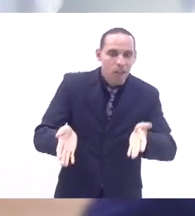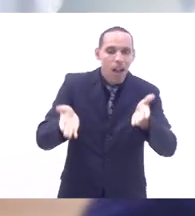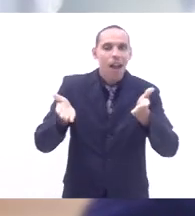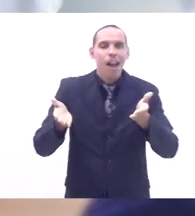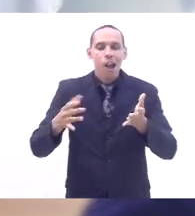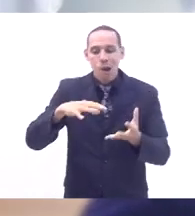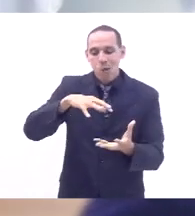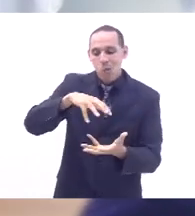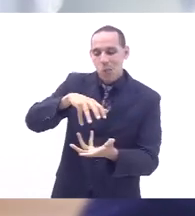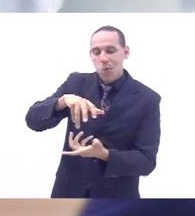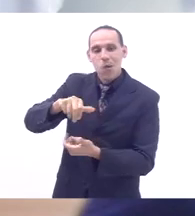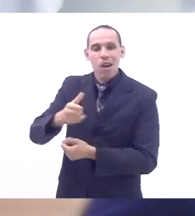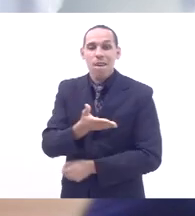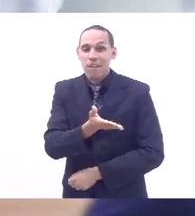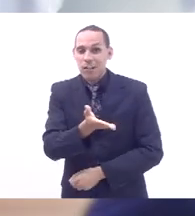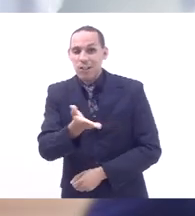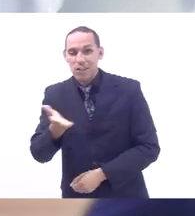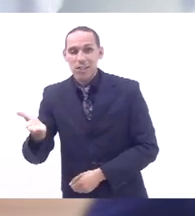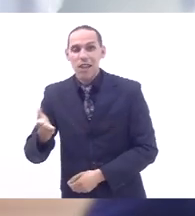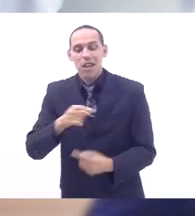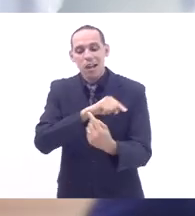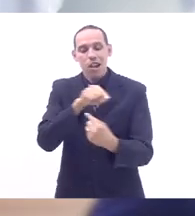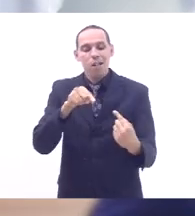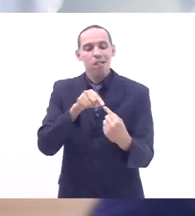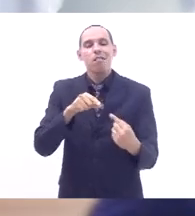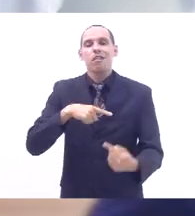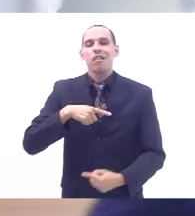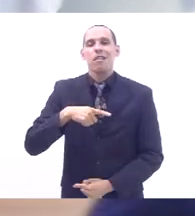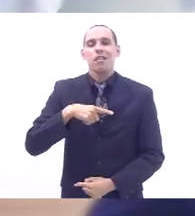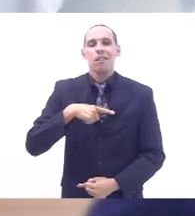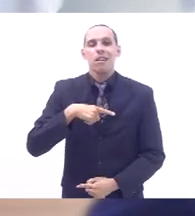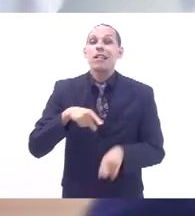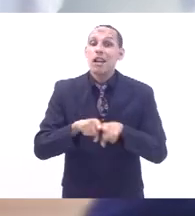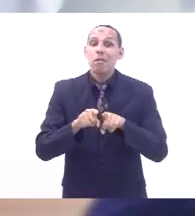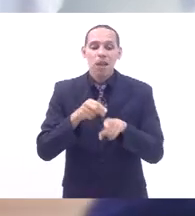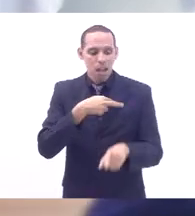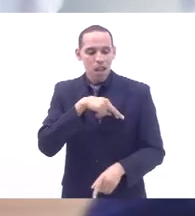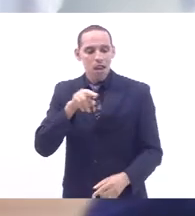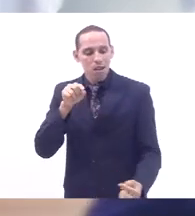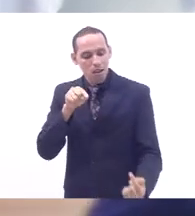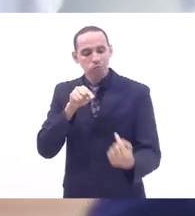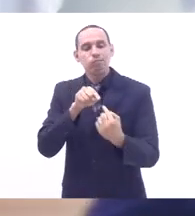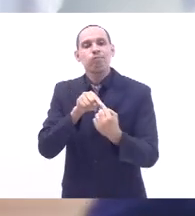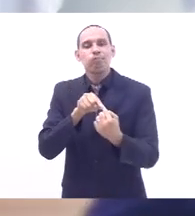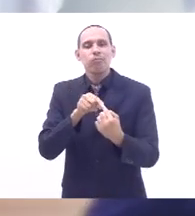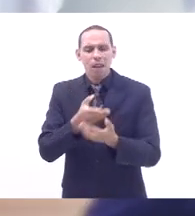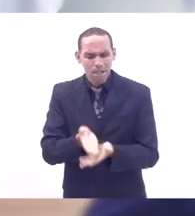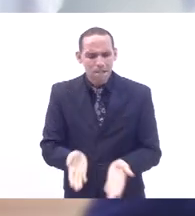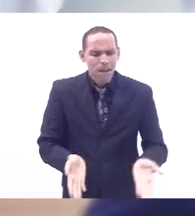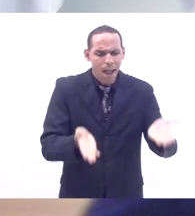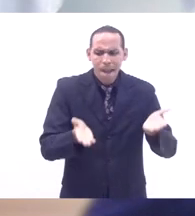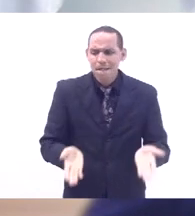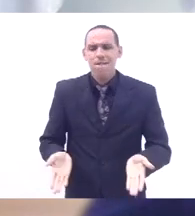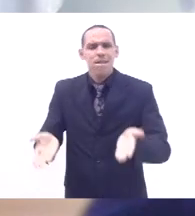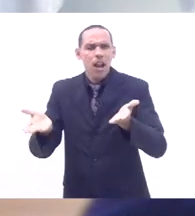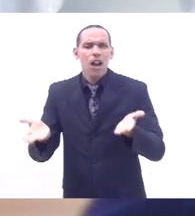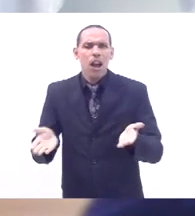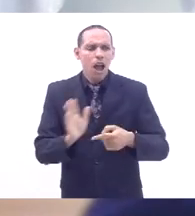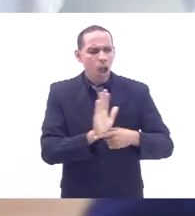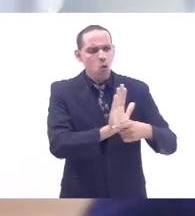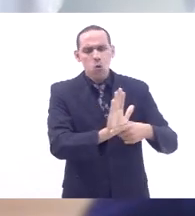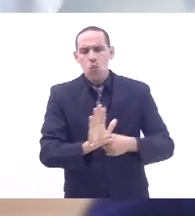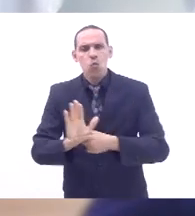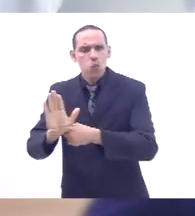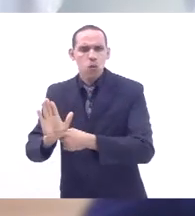planeta Terra porque vocês têm essa missão aqui, têm essa denominação, vocês vão ter que ajudar o próximo. E que assim